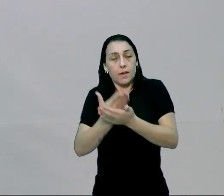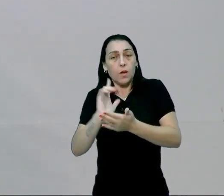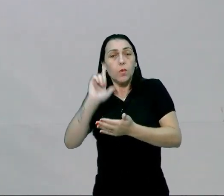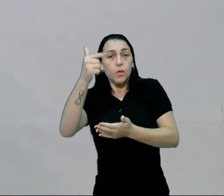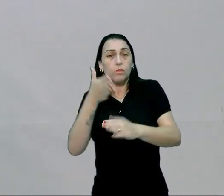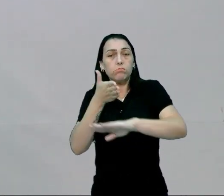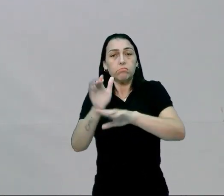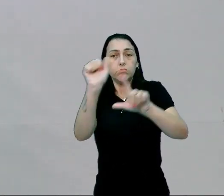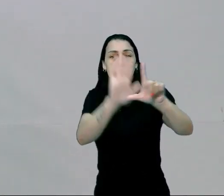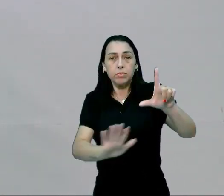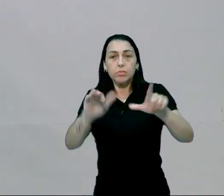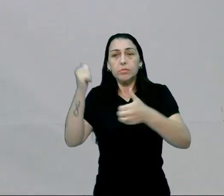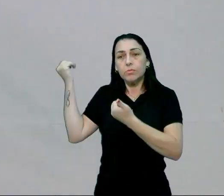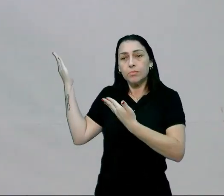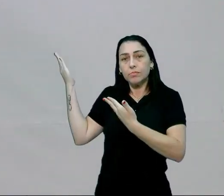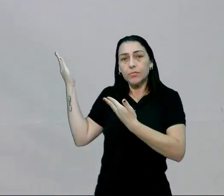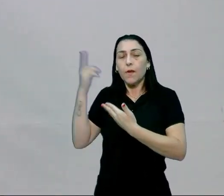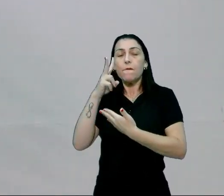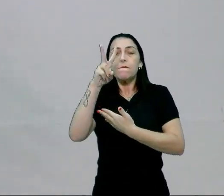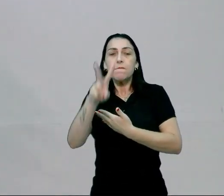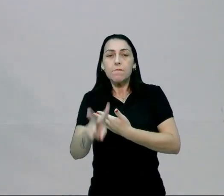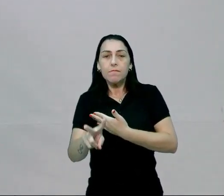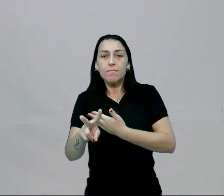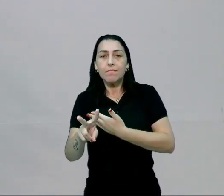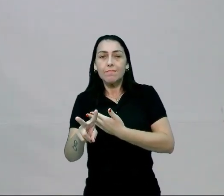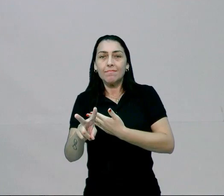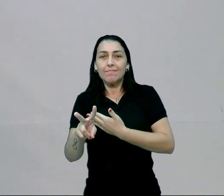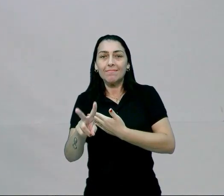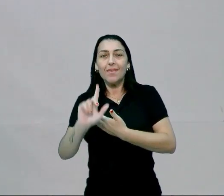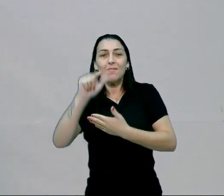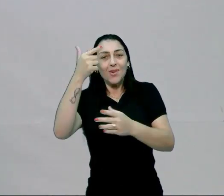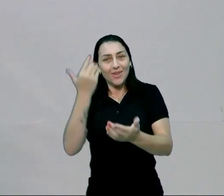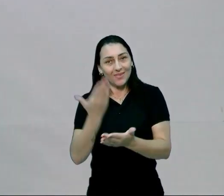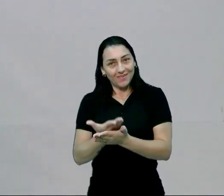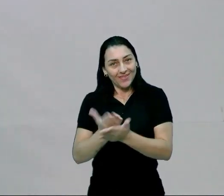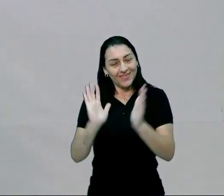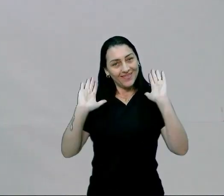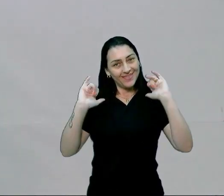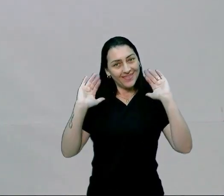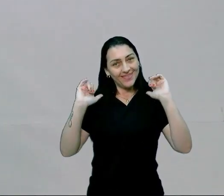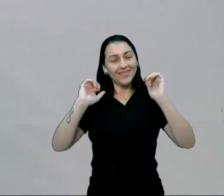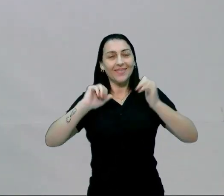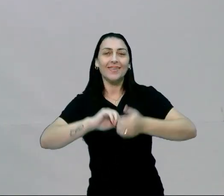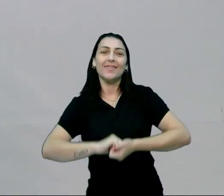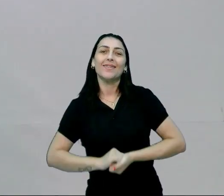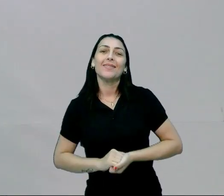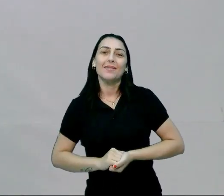outras, acesse a plataforma e nos vemos aí numa próxima. Tchau, tchau.